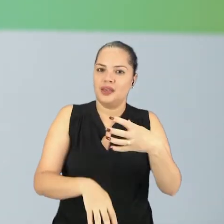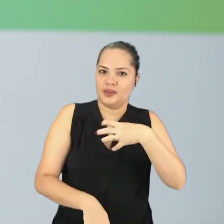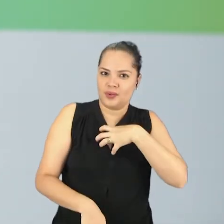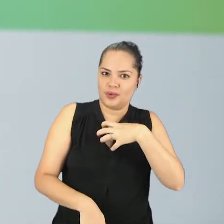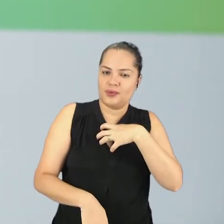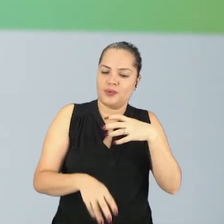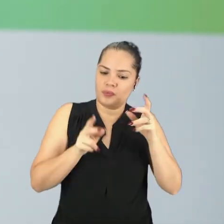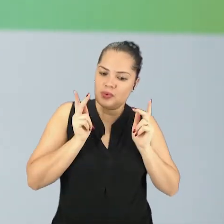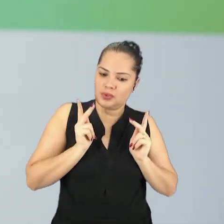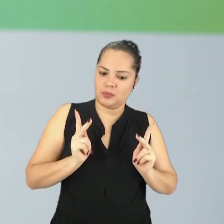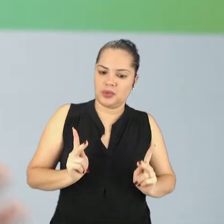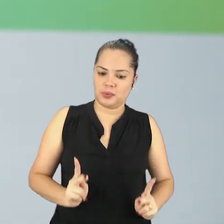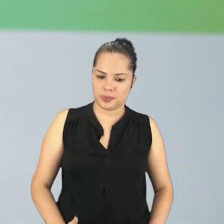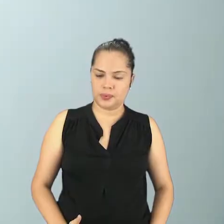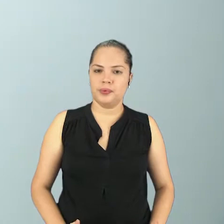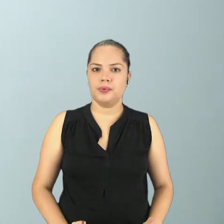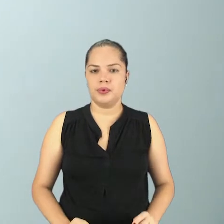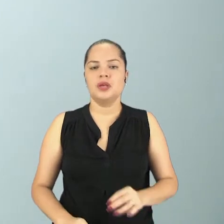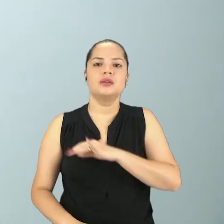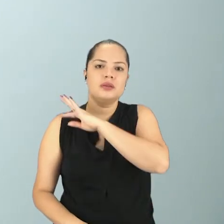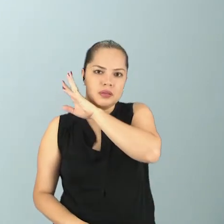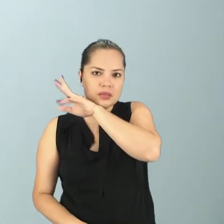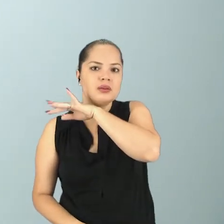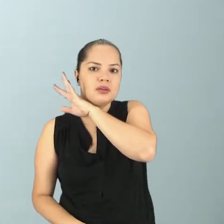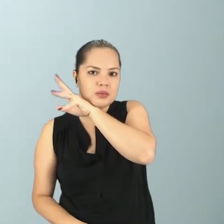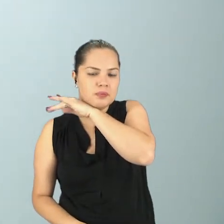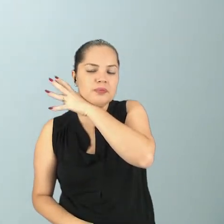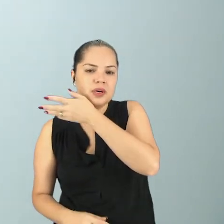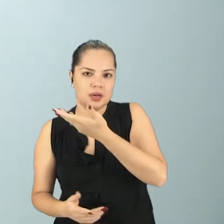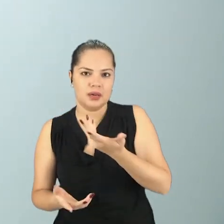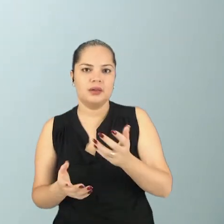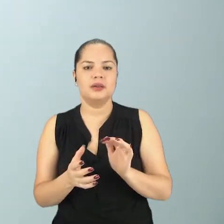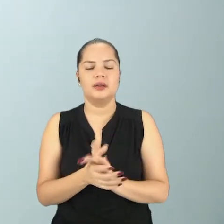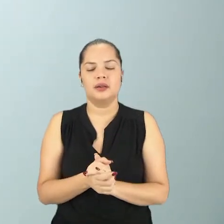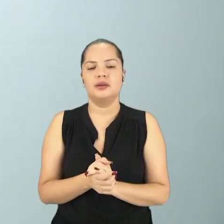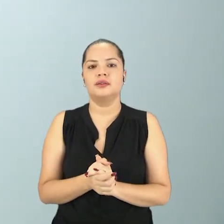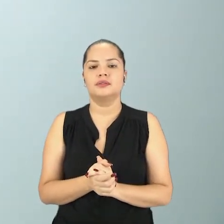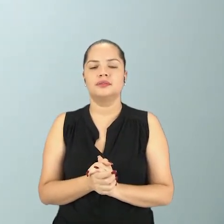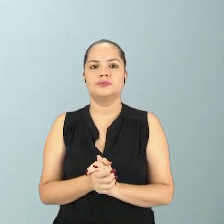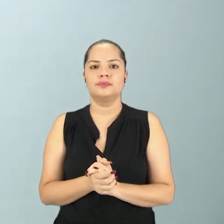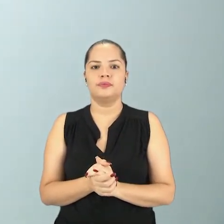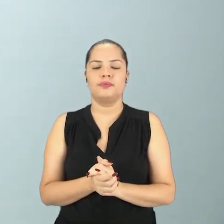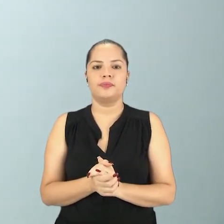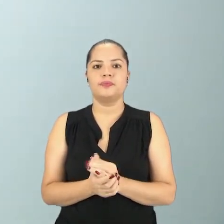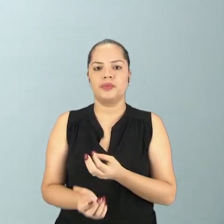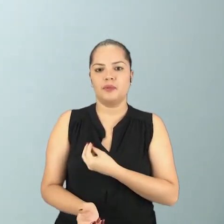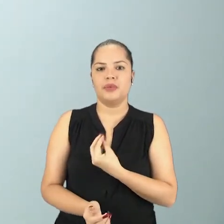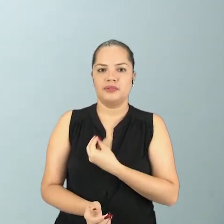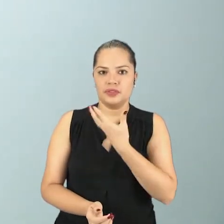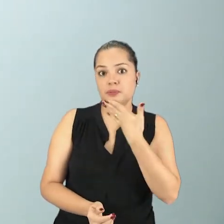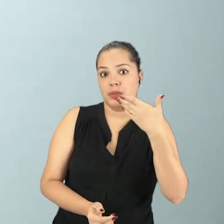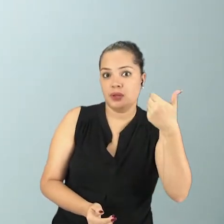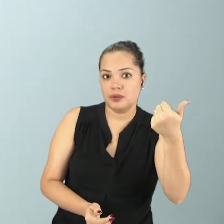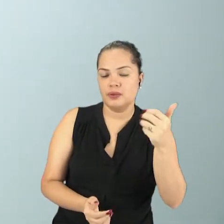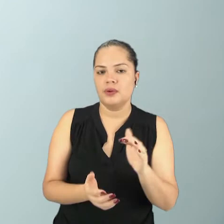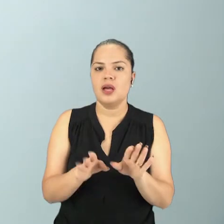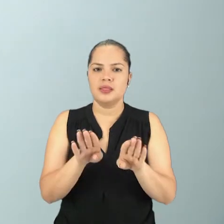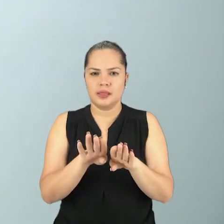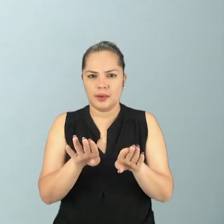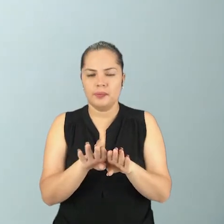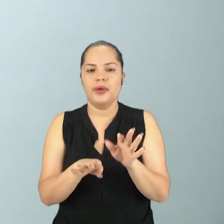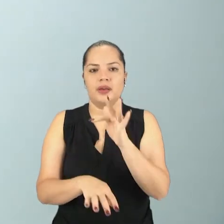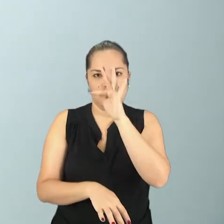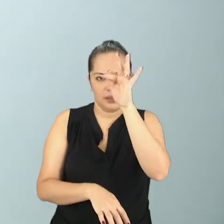migratórios, né? Populações de animais que migram para outros locais em busca de condições favoráveis. E lógico que vai influenciar a flora, né,